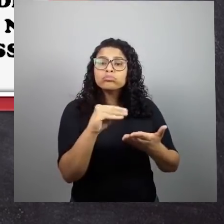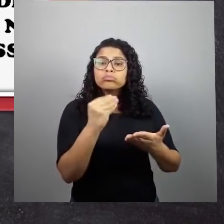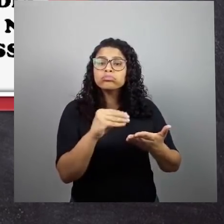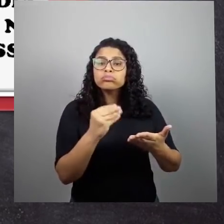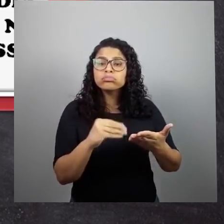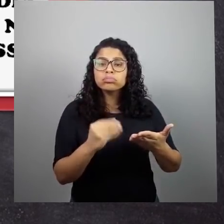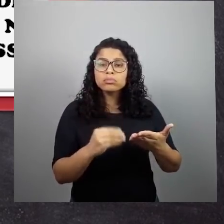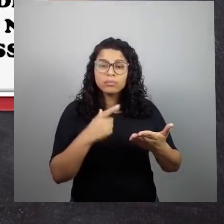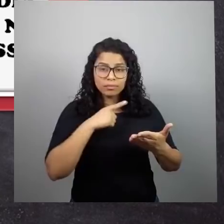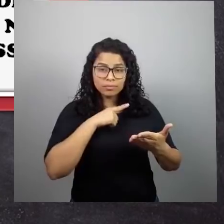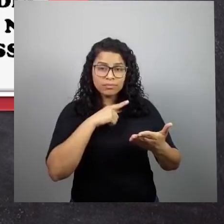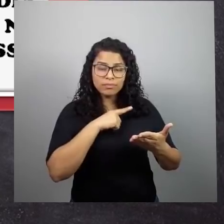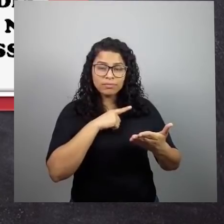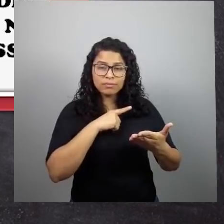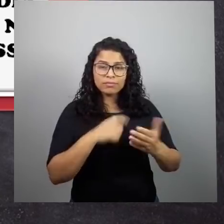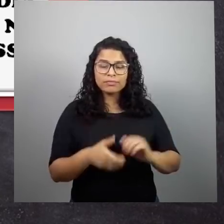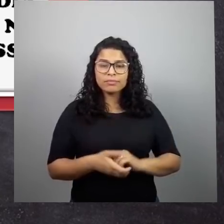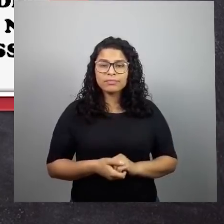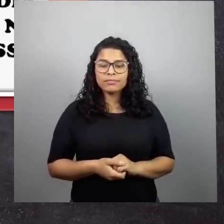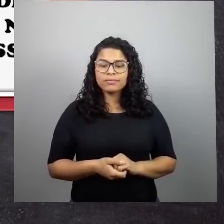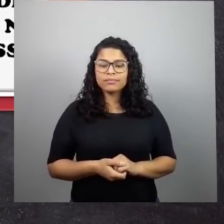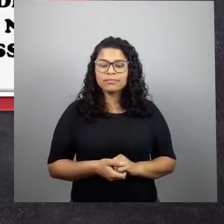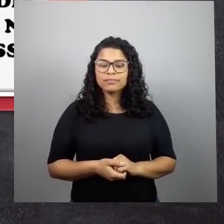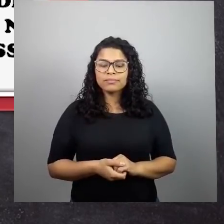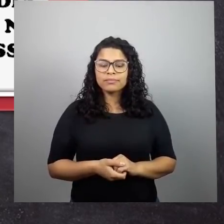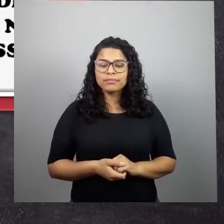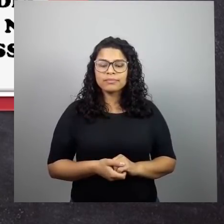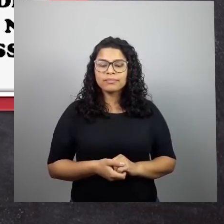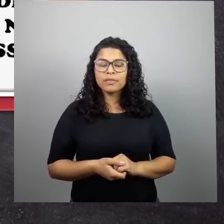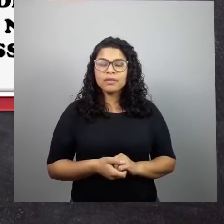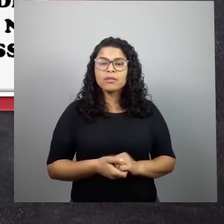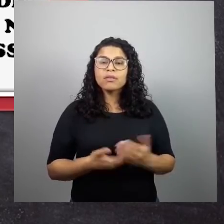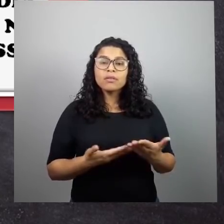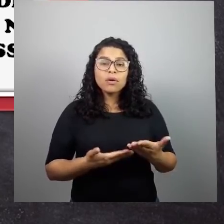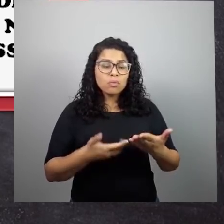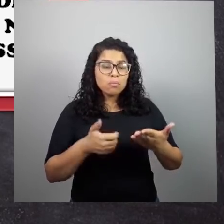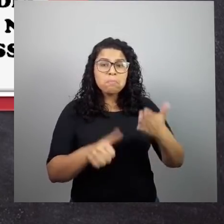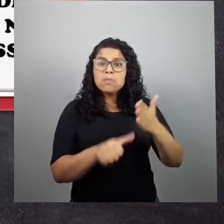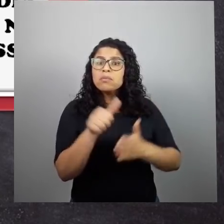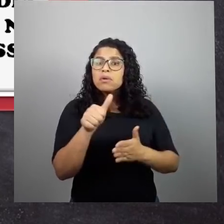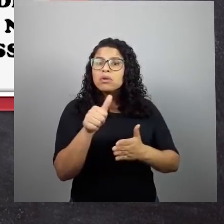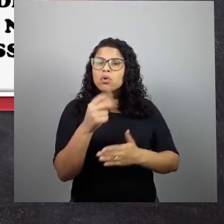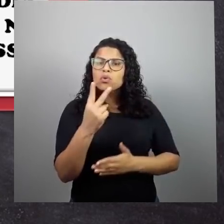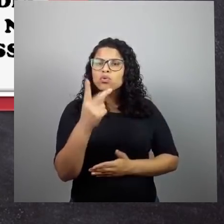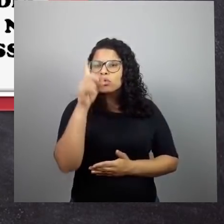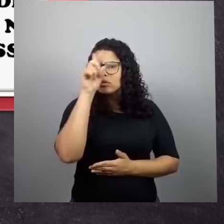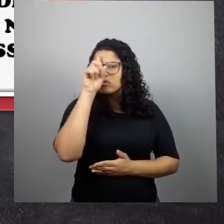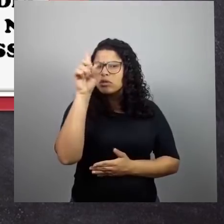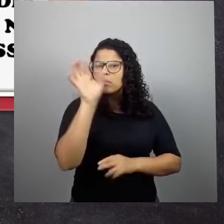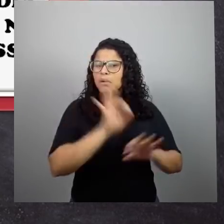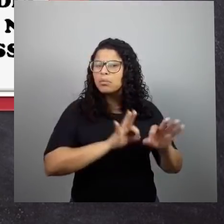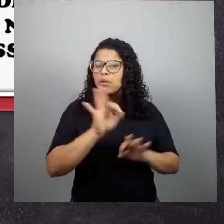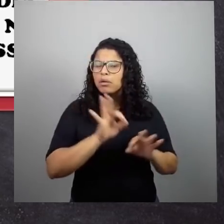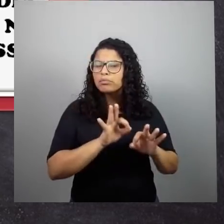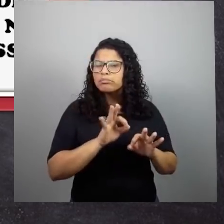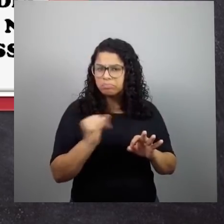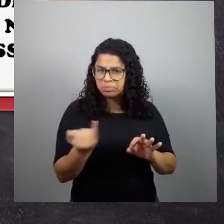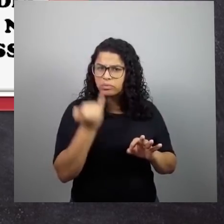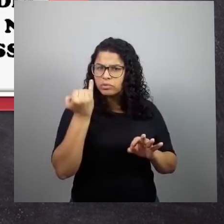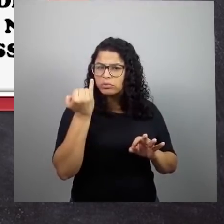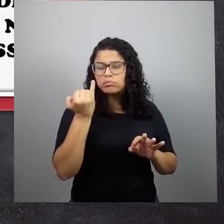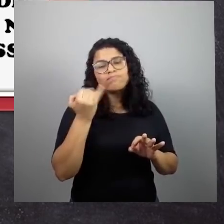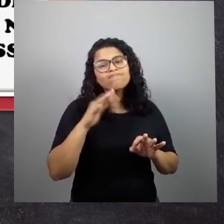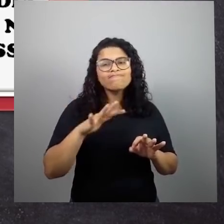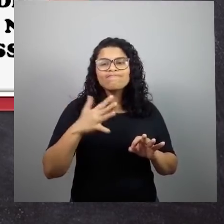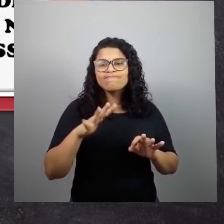colocados no problema. O problema diz qual é o dado. Demorou 2 dias para consertar. Mas isso é muito importante? Mais ou